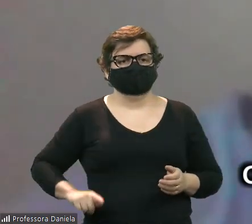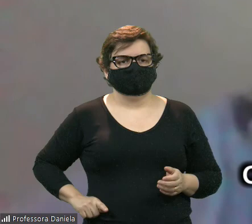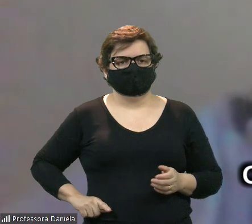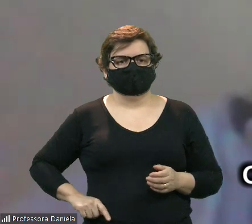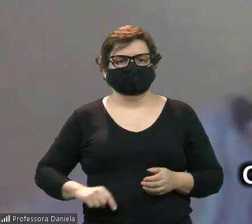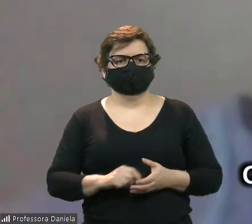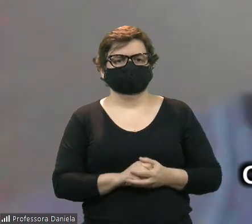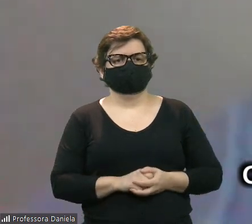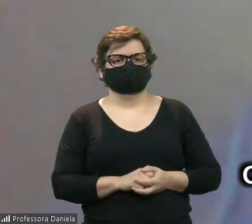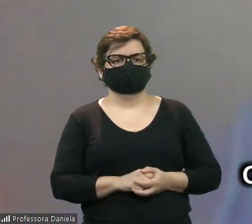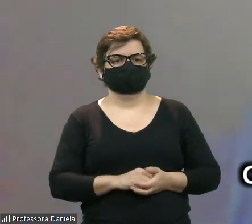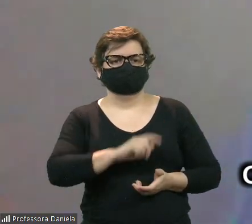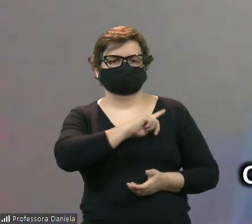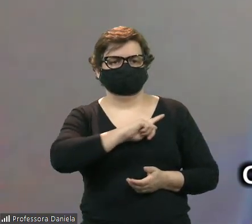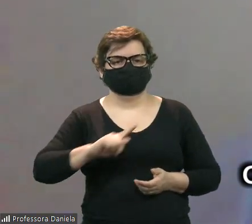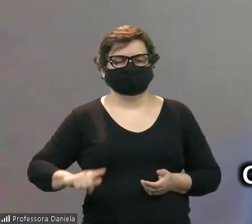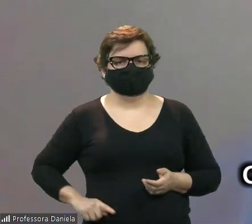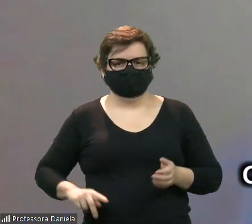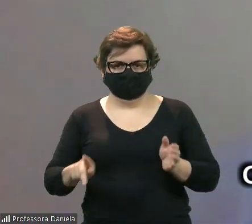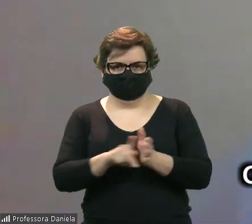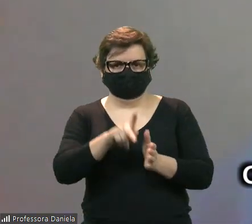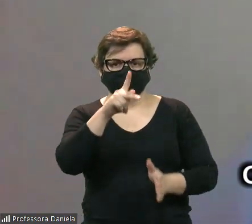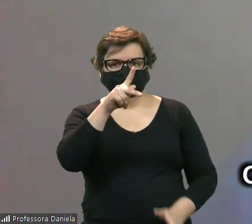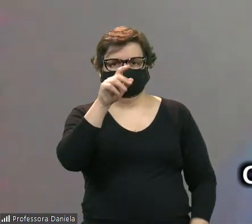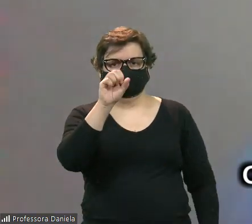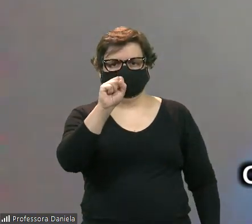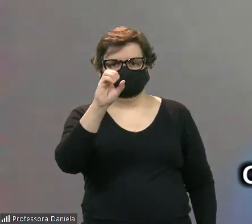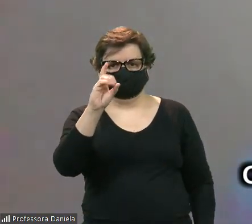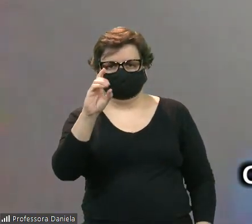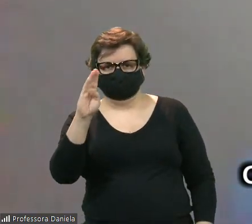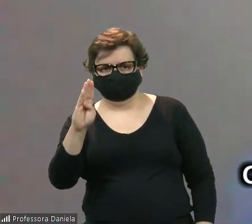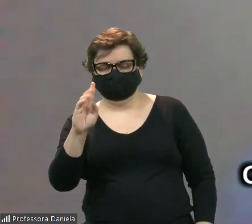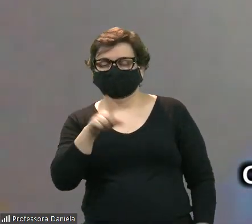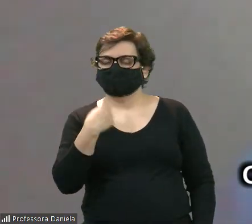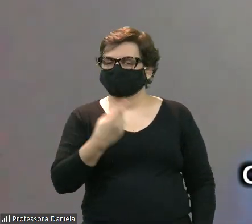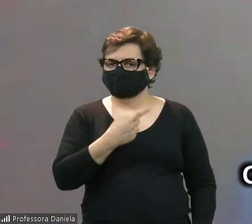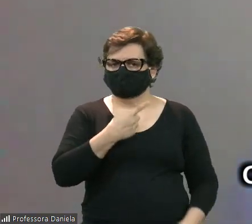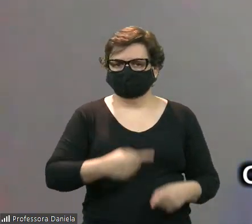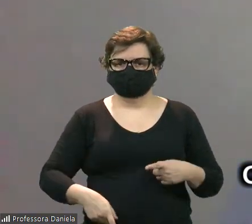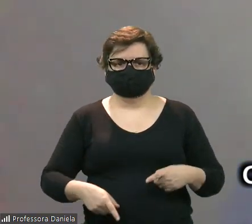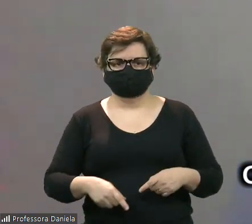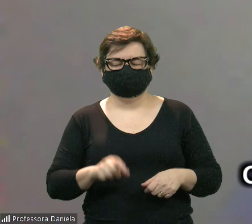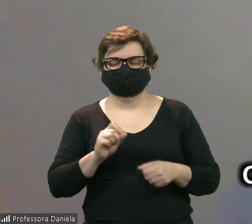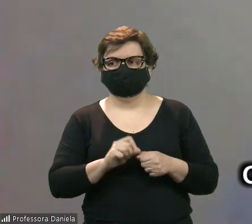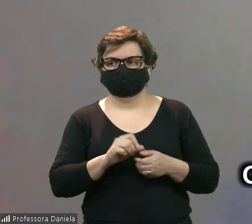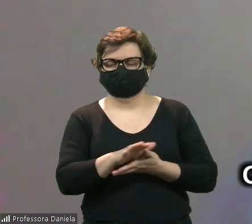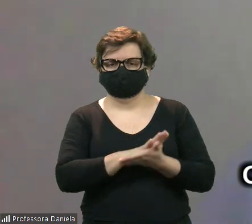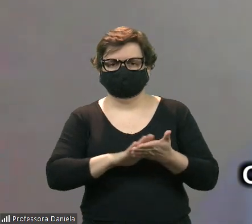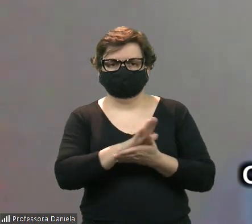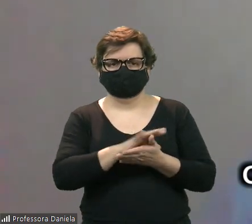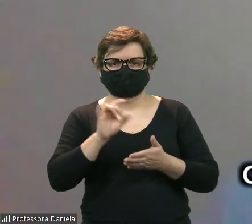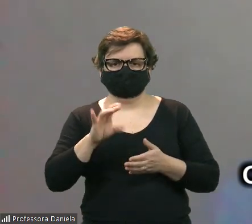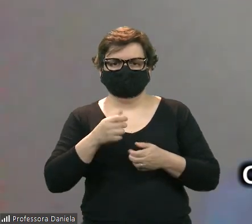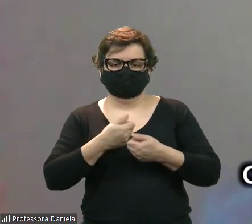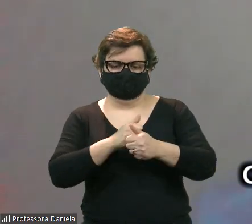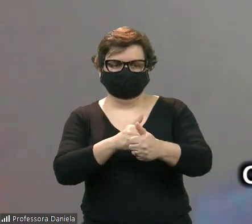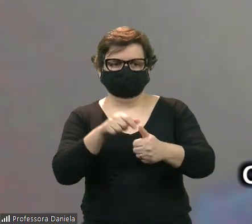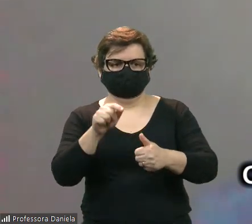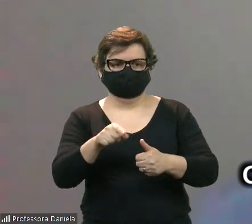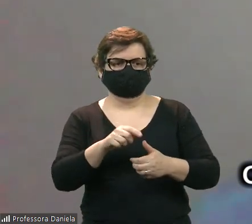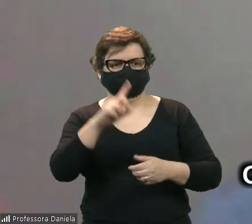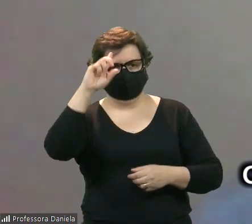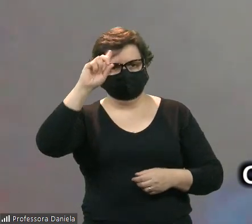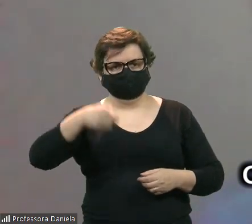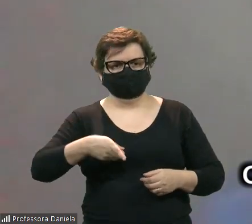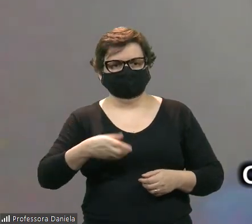é PSDB, então a gente já não tem mais o que fazer se não seguir este decreto. Quero aproveitar aqui o